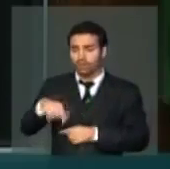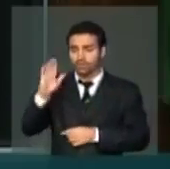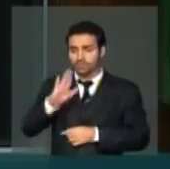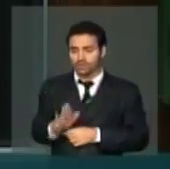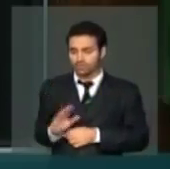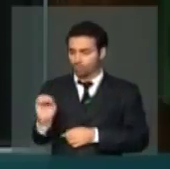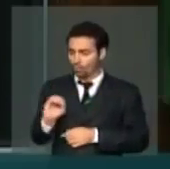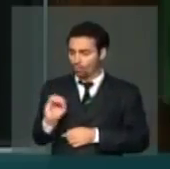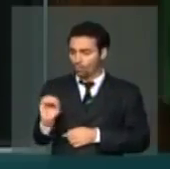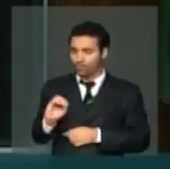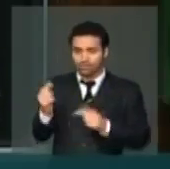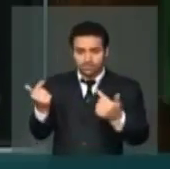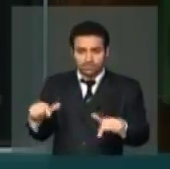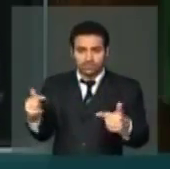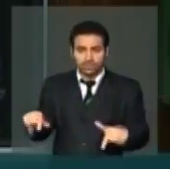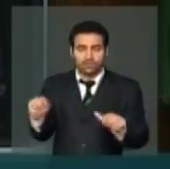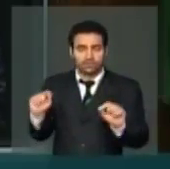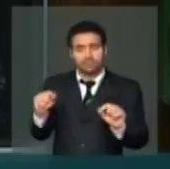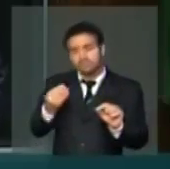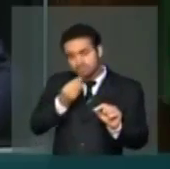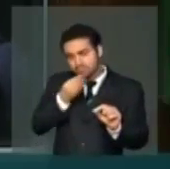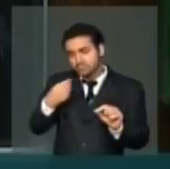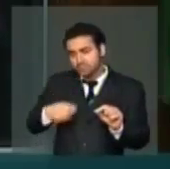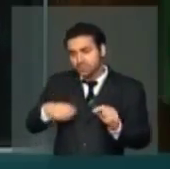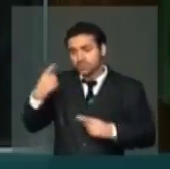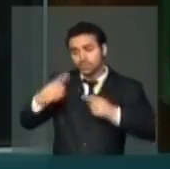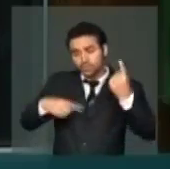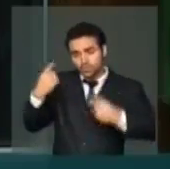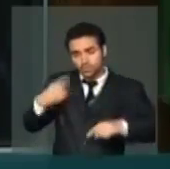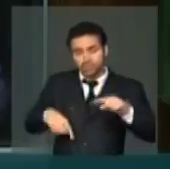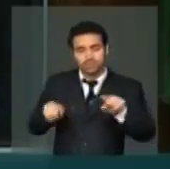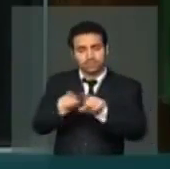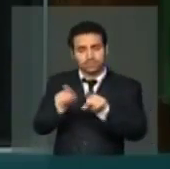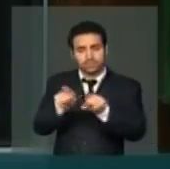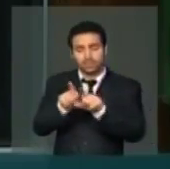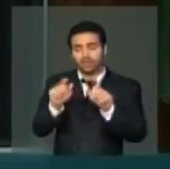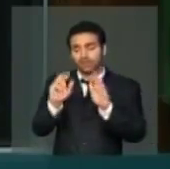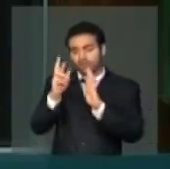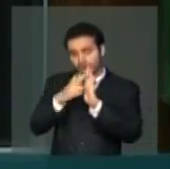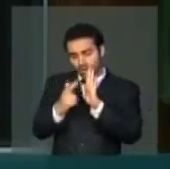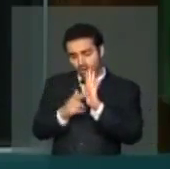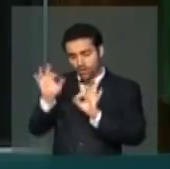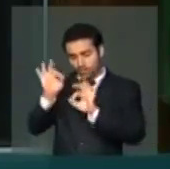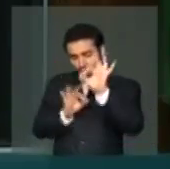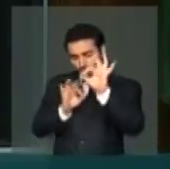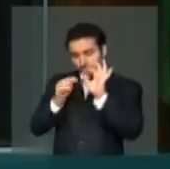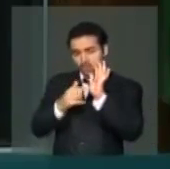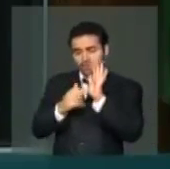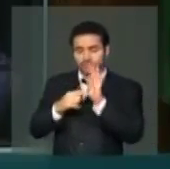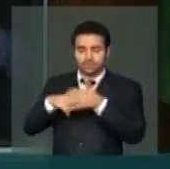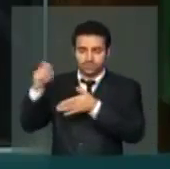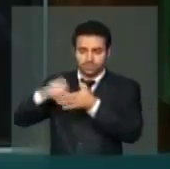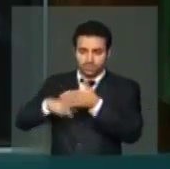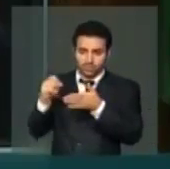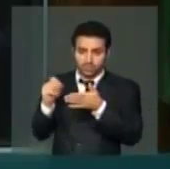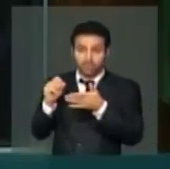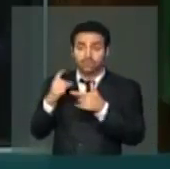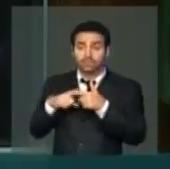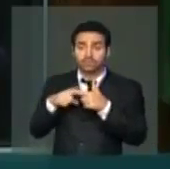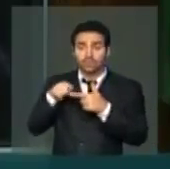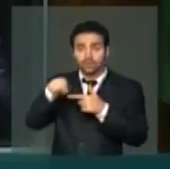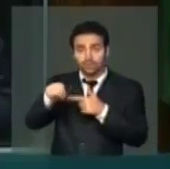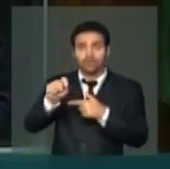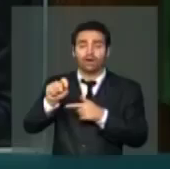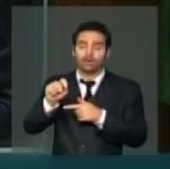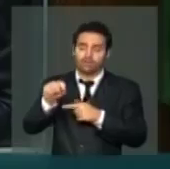nós aqui não façamos essa discussão e não façamos uma regulamentação dessa tributação. Porque essas sim seriam